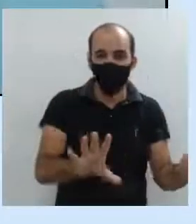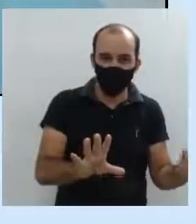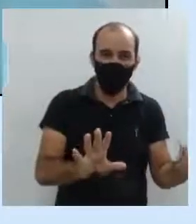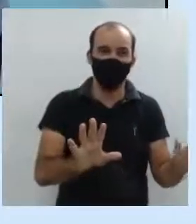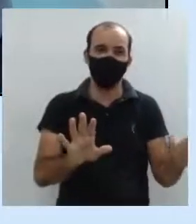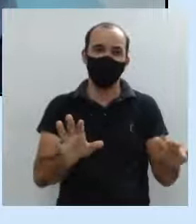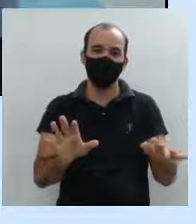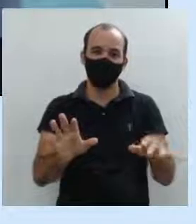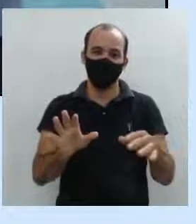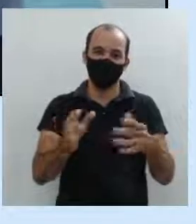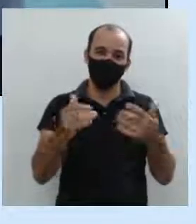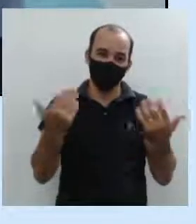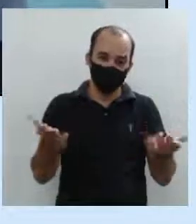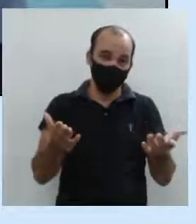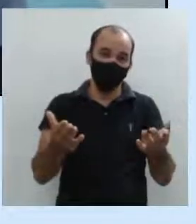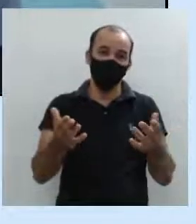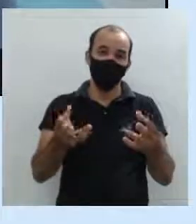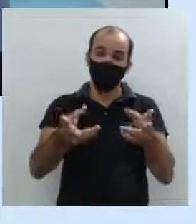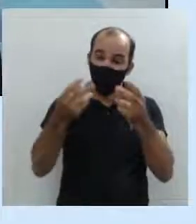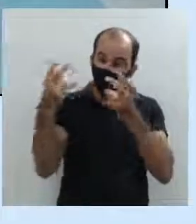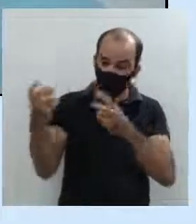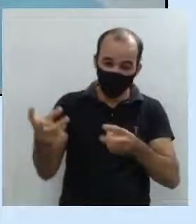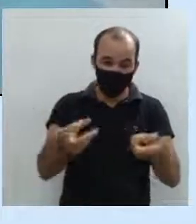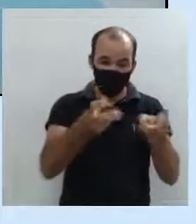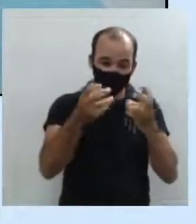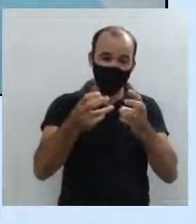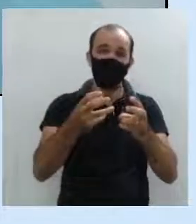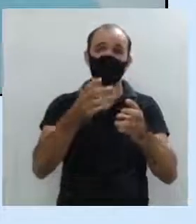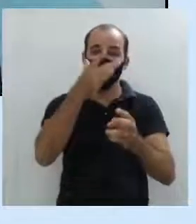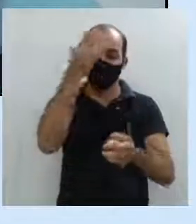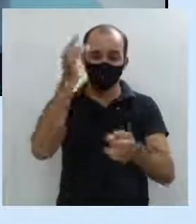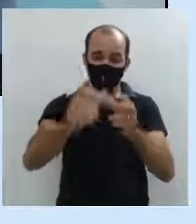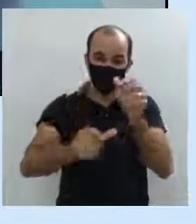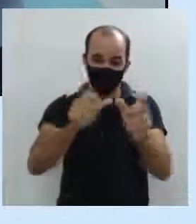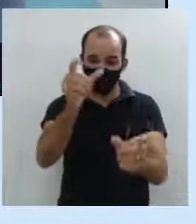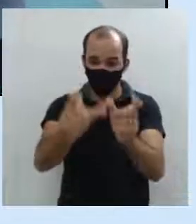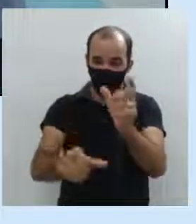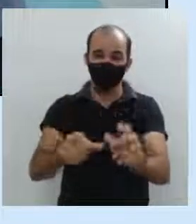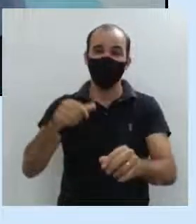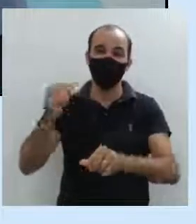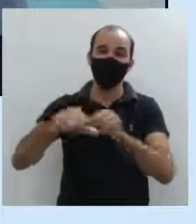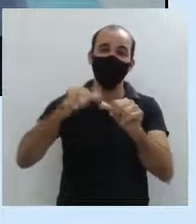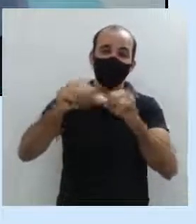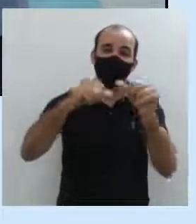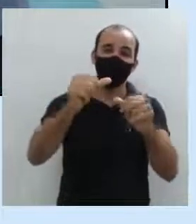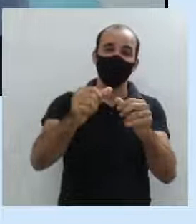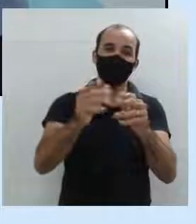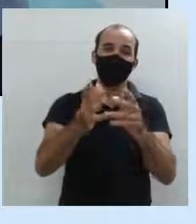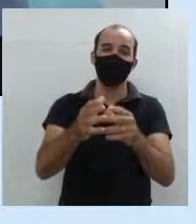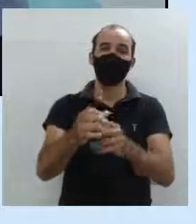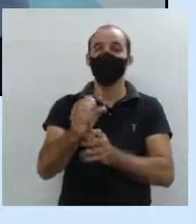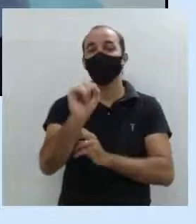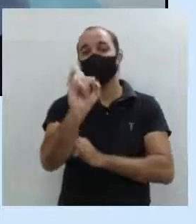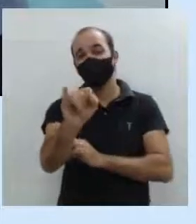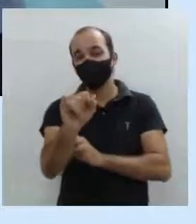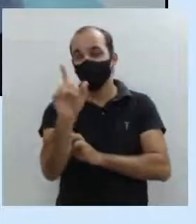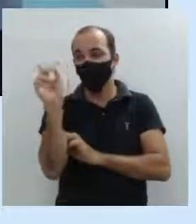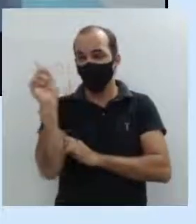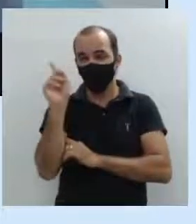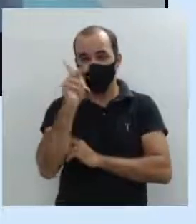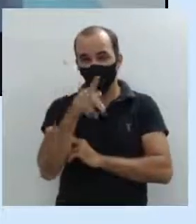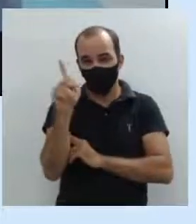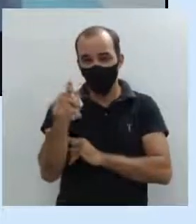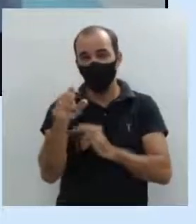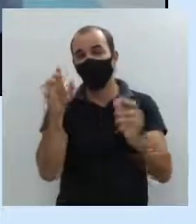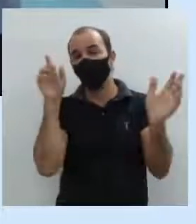assim rapidamente. Eu tenho certeza que você vai falar rapidamente a resposta e eu já sei até qual é a sua resposta, né? Porque eu só adivinho não,